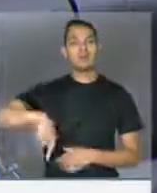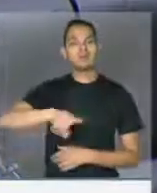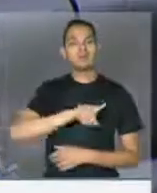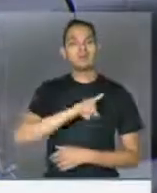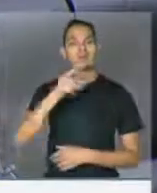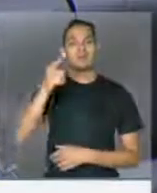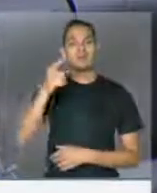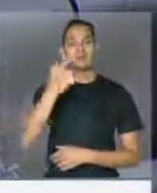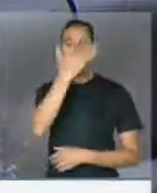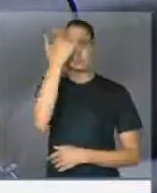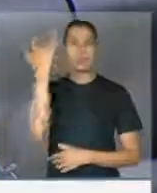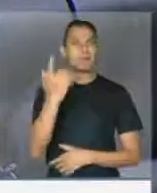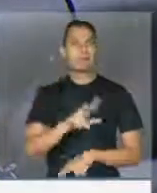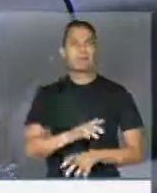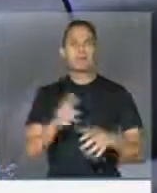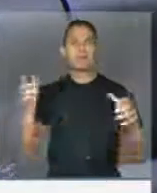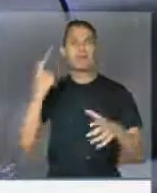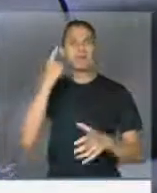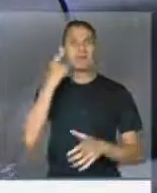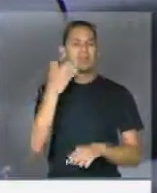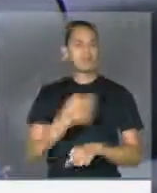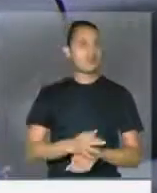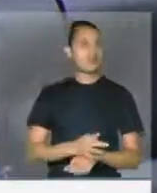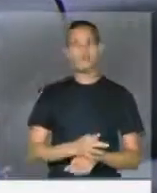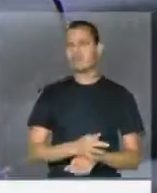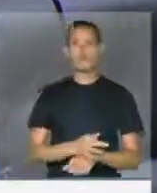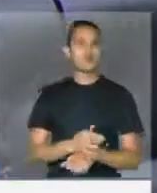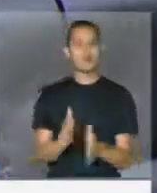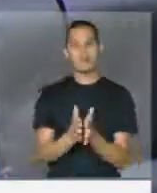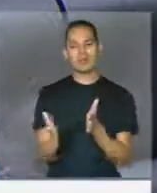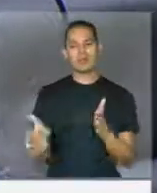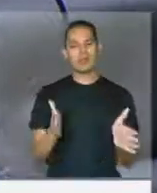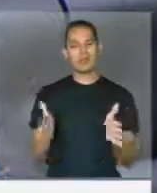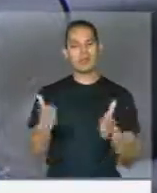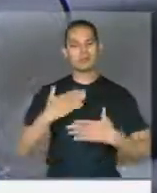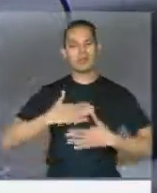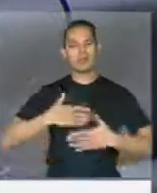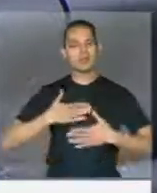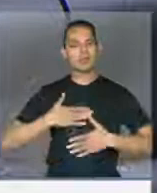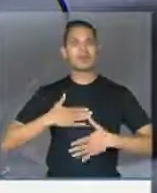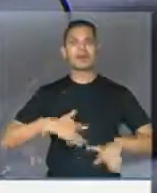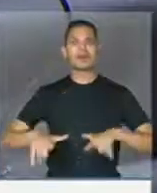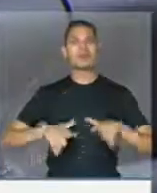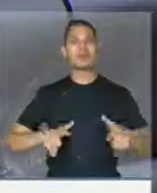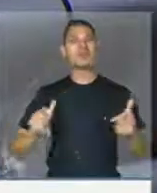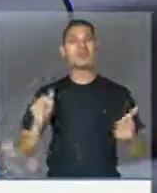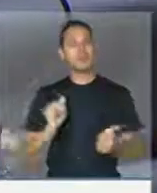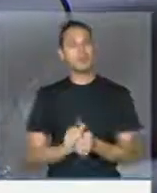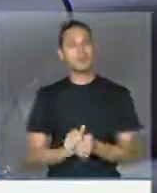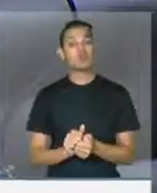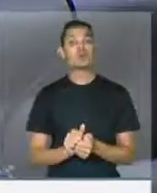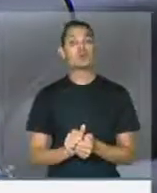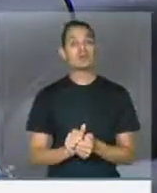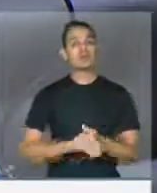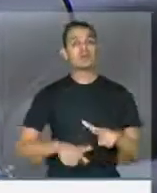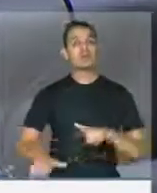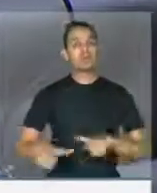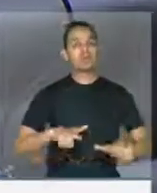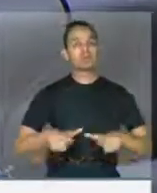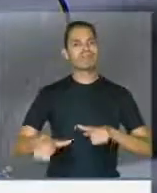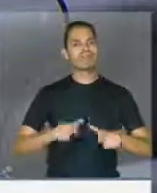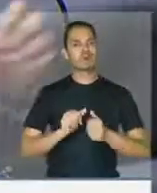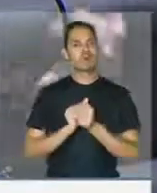pensa que é de férias, mas que não é, de recesso legislativo, onde trabalhamos juntos, muito